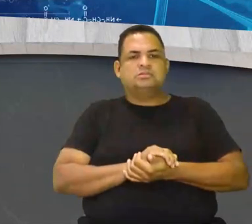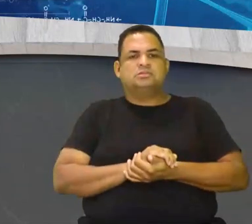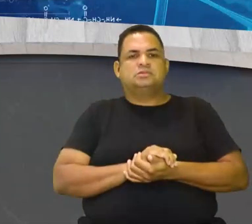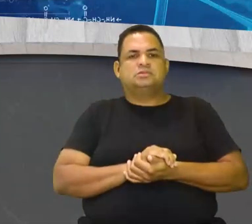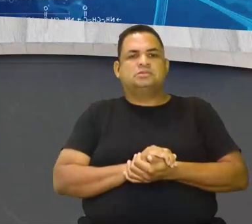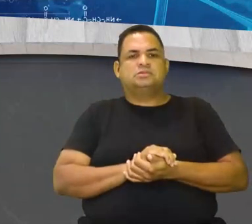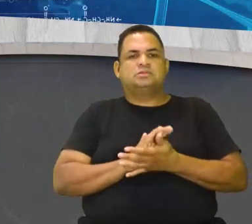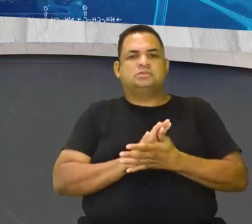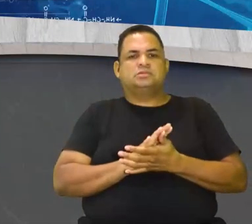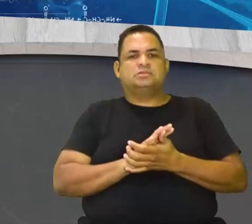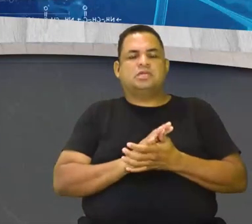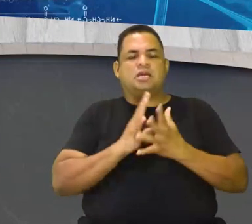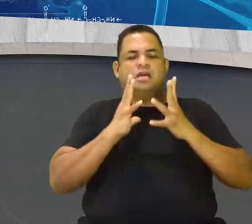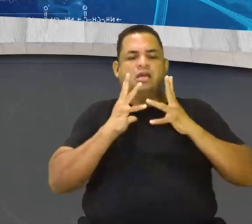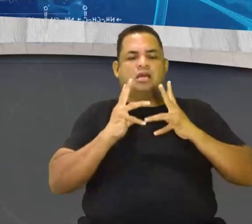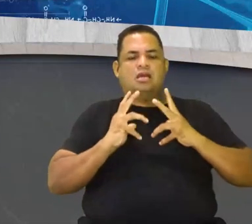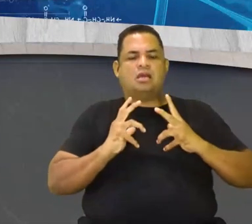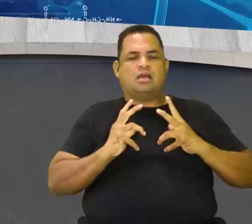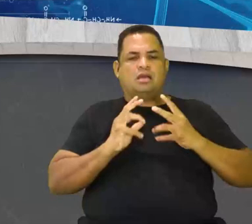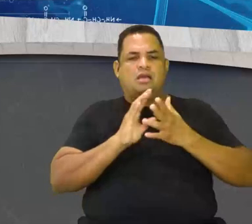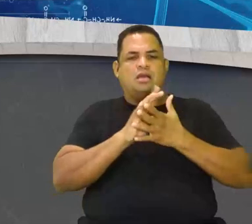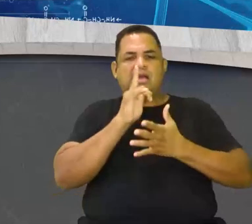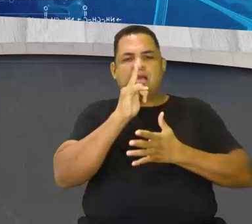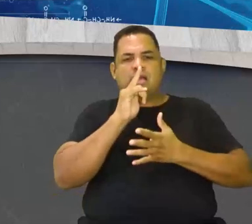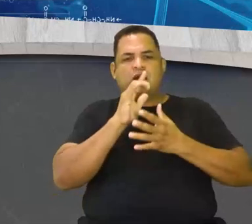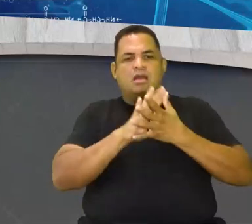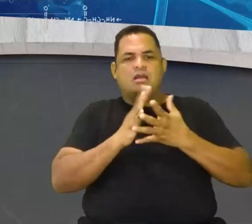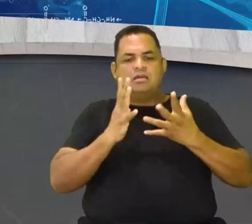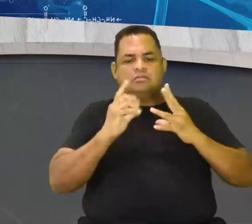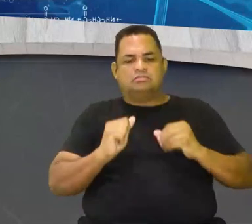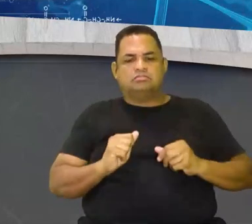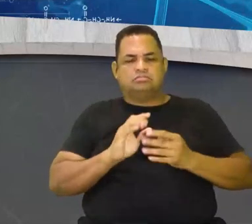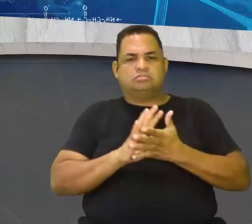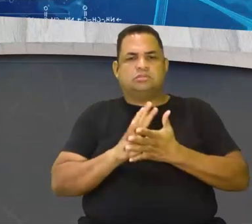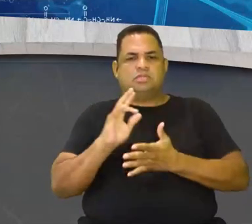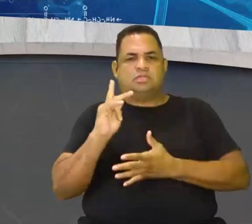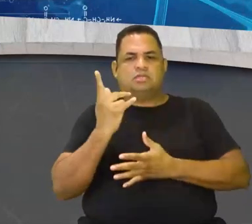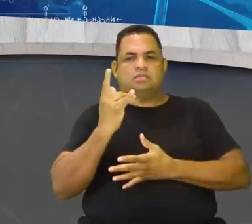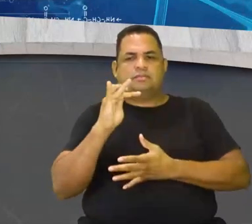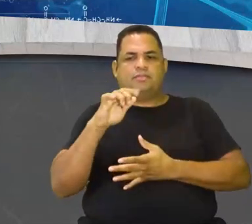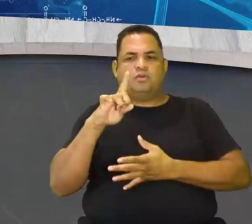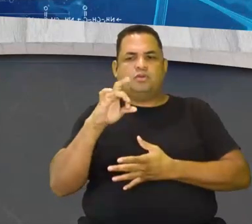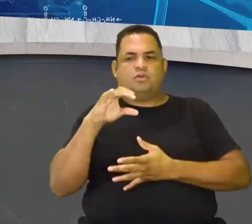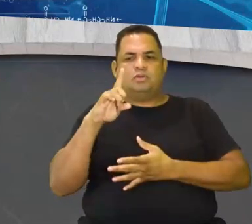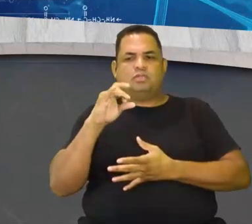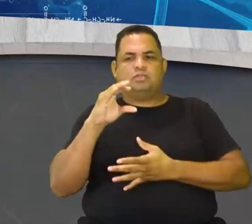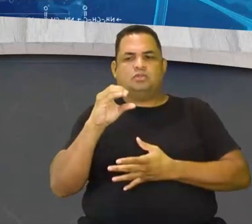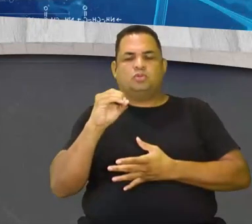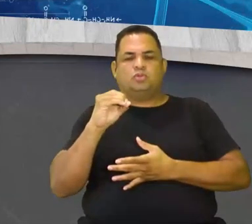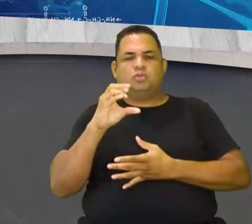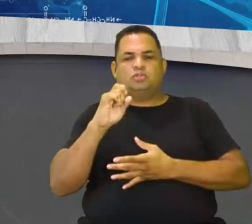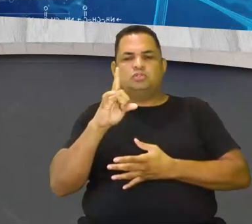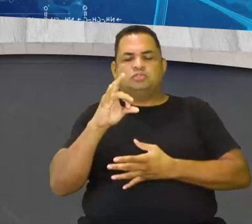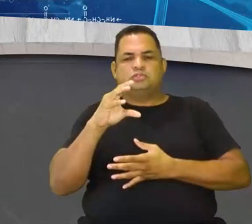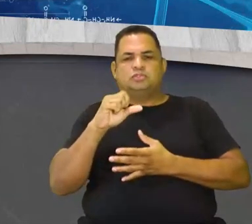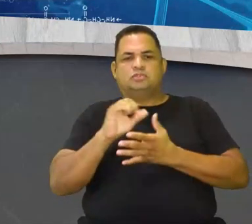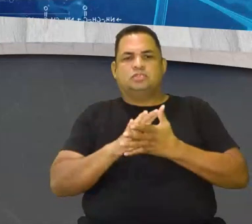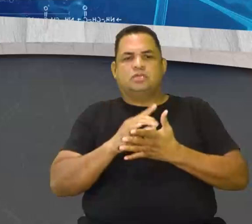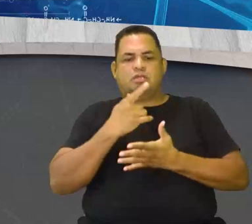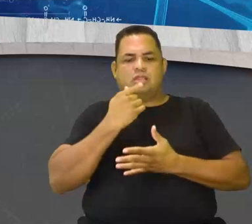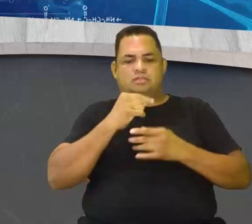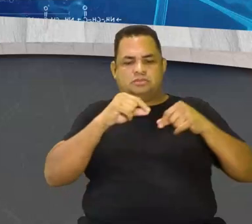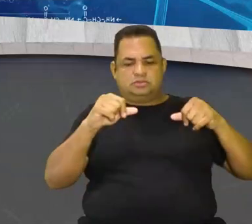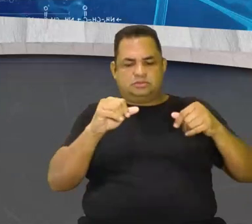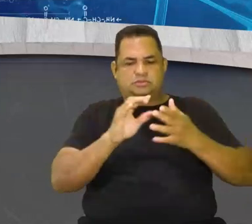nada mais é de que hipoclorito de sódio. É um sal de sódio que